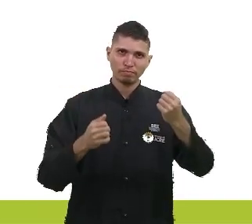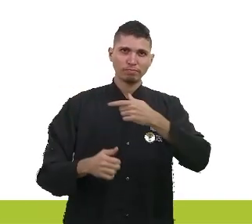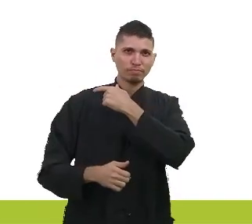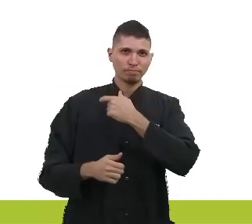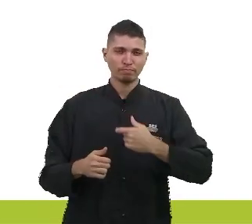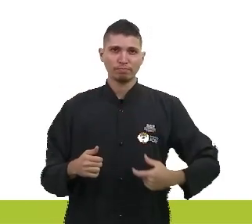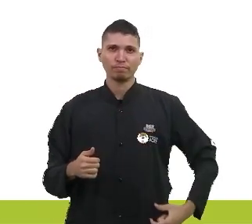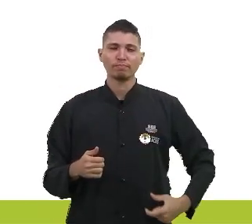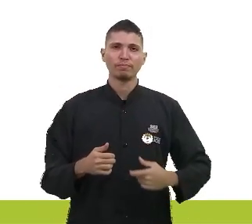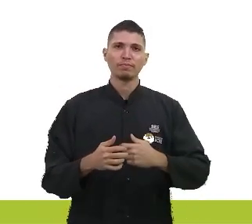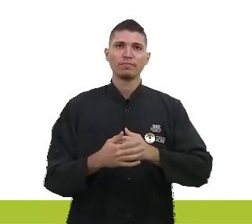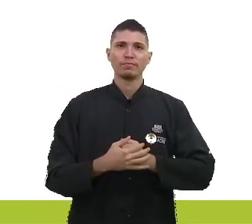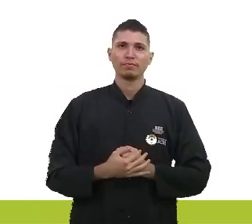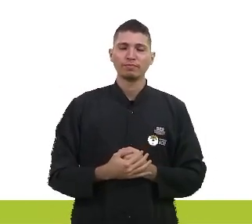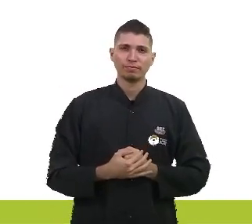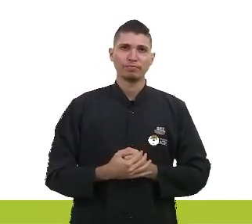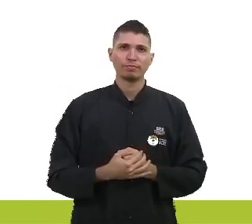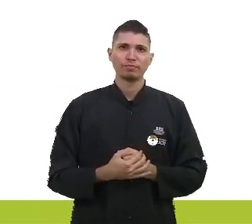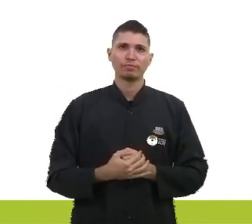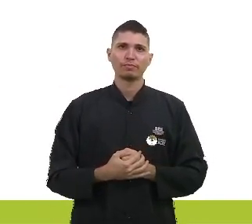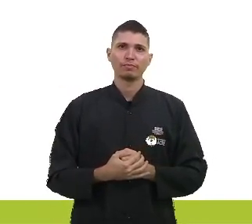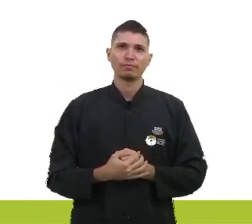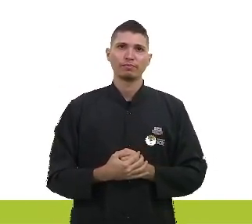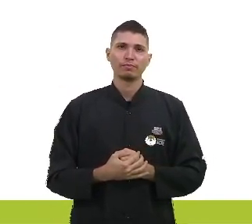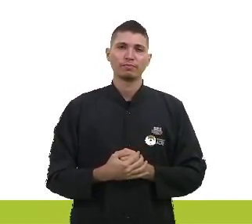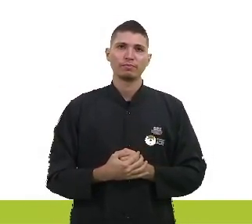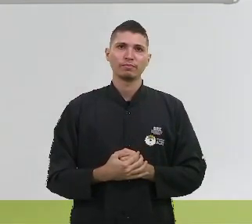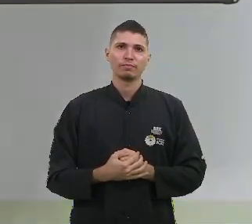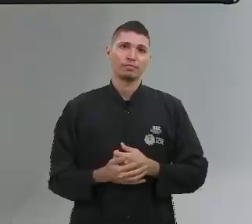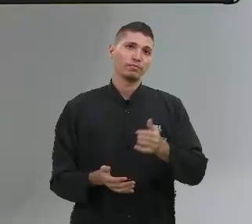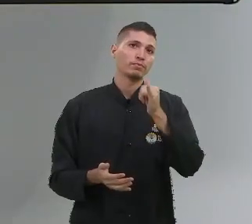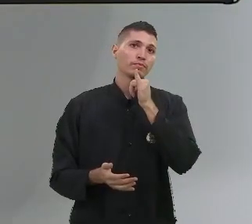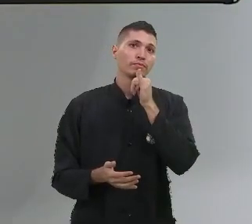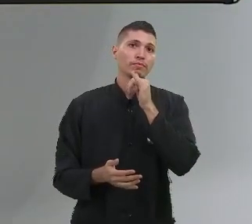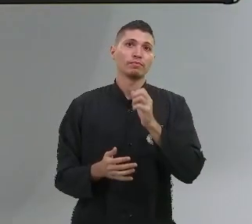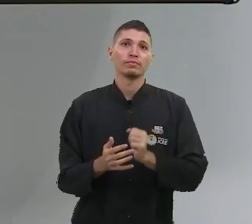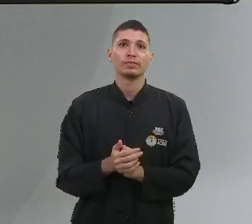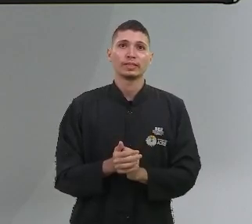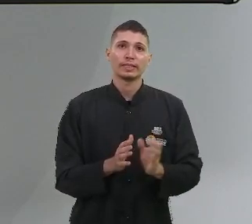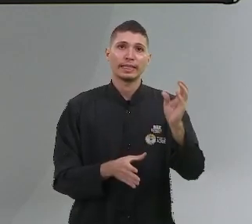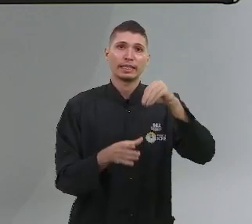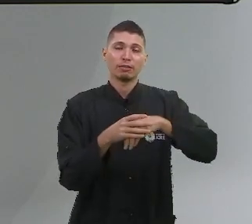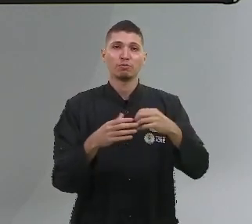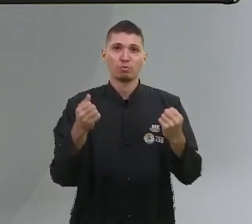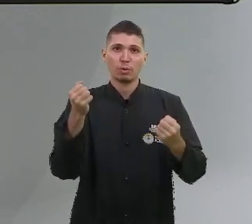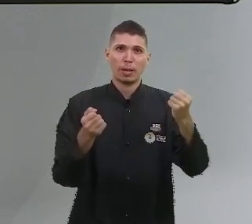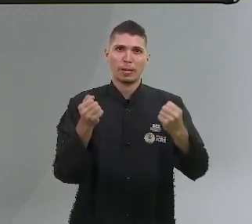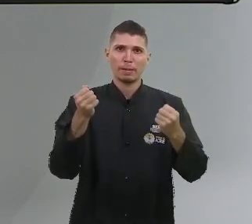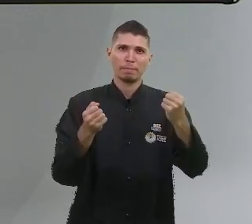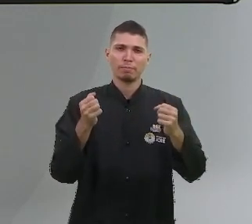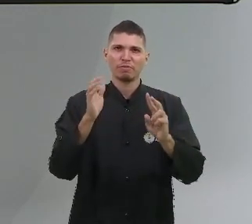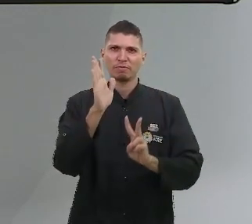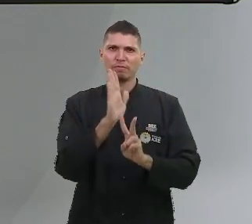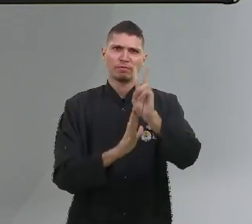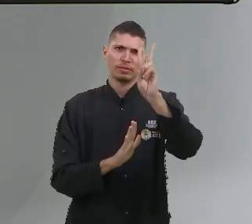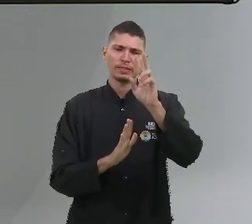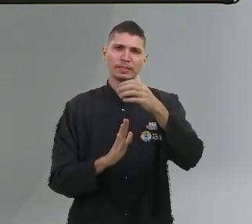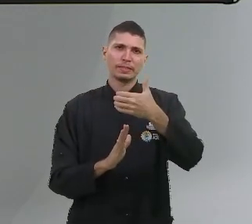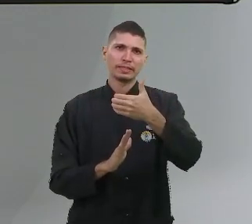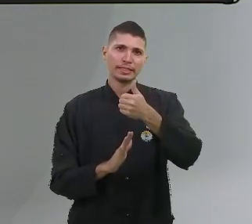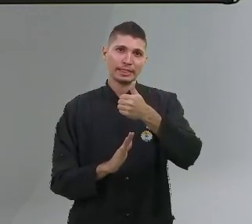situação, quando a pessoa ela está dentro de um carro, vamos supor com uma velocidade constante aí de 100 km por